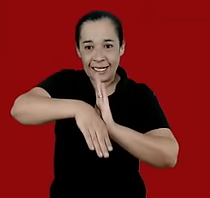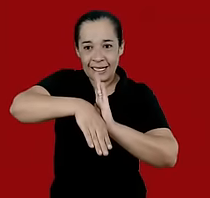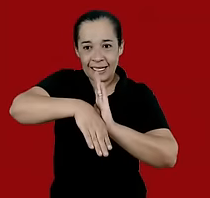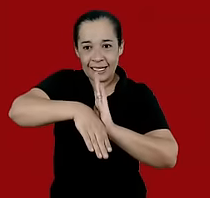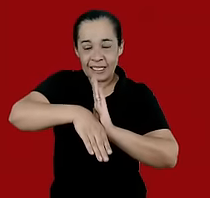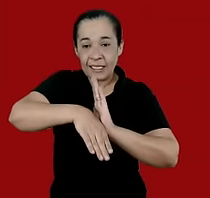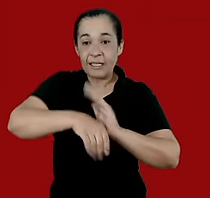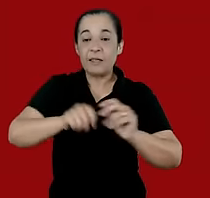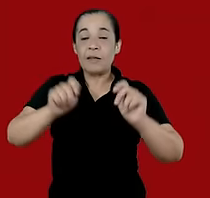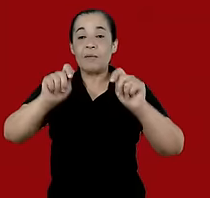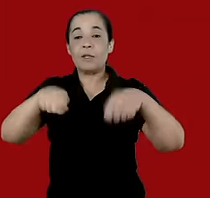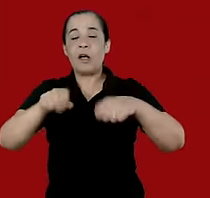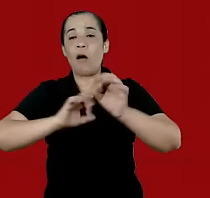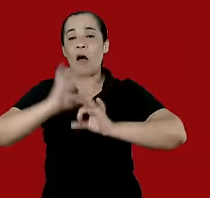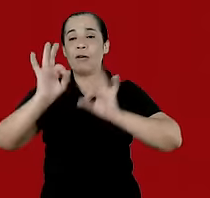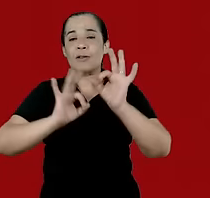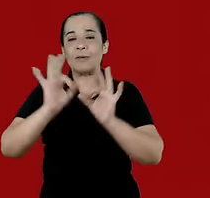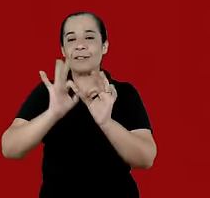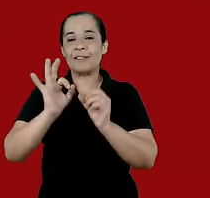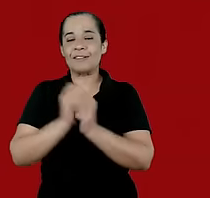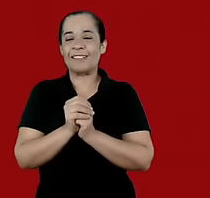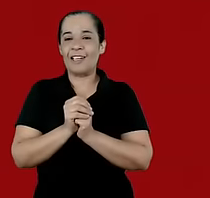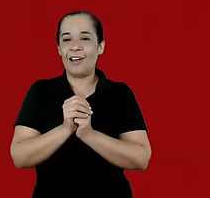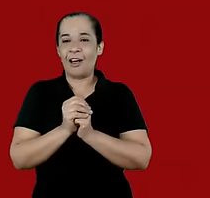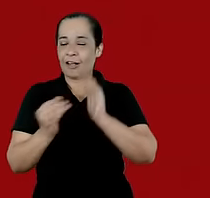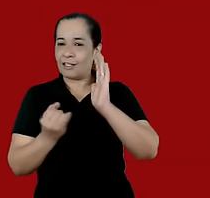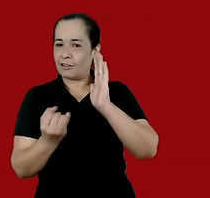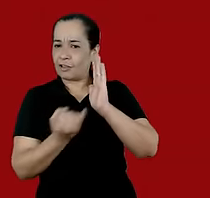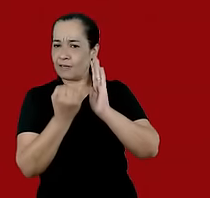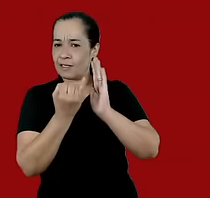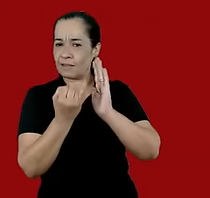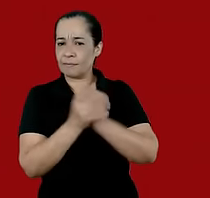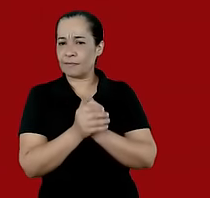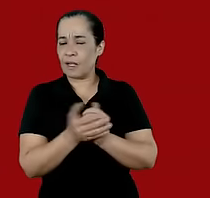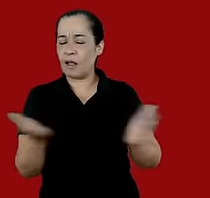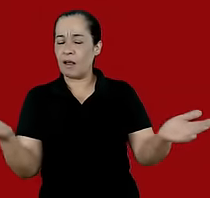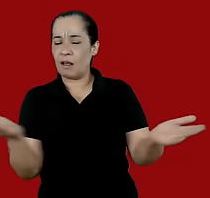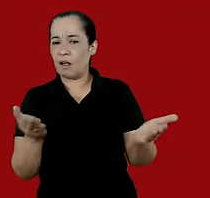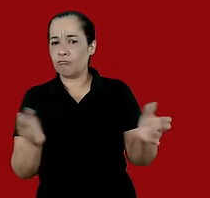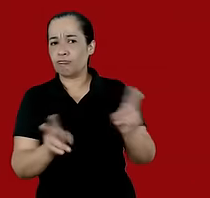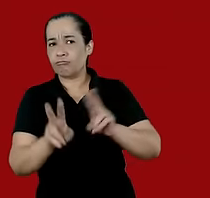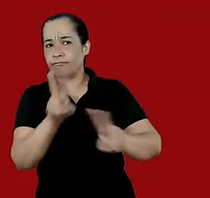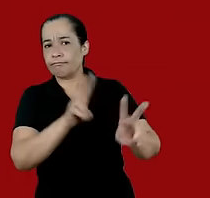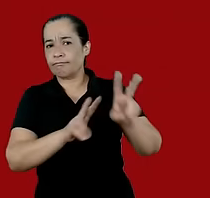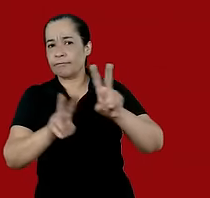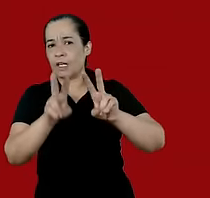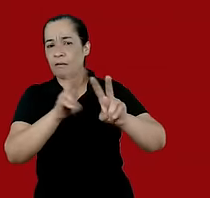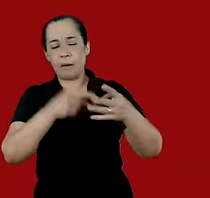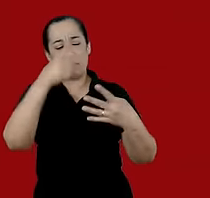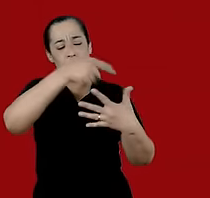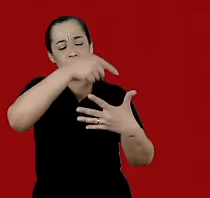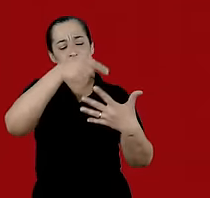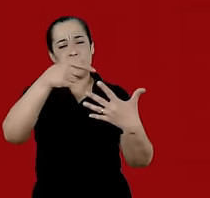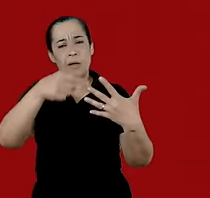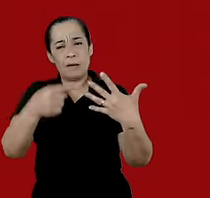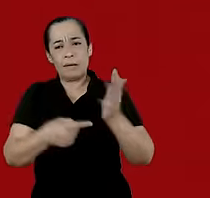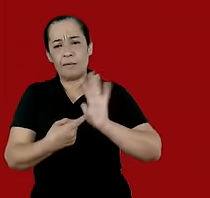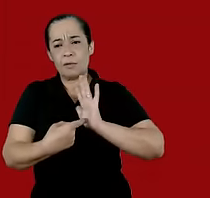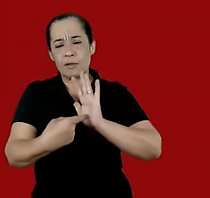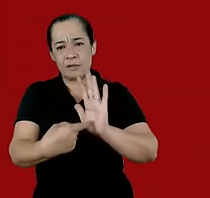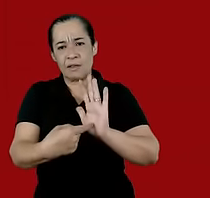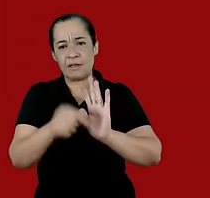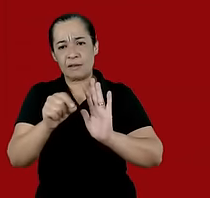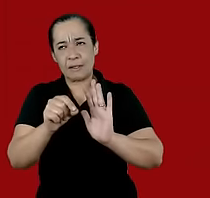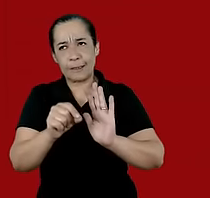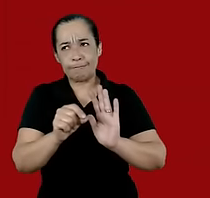processo de desinflação e a gente vai olhar bastante esses fatores para mostrar que no final das contas